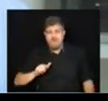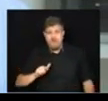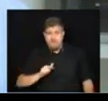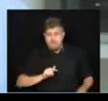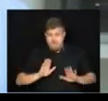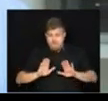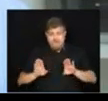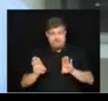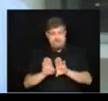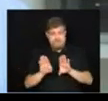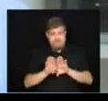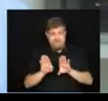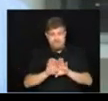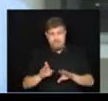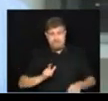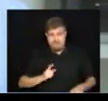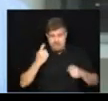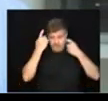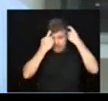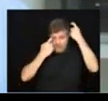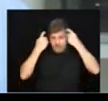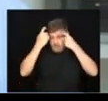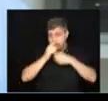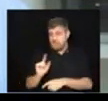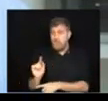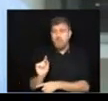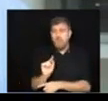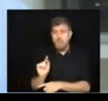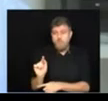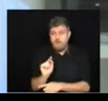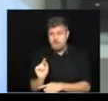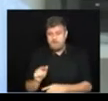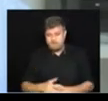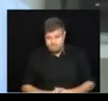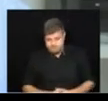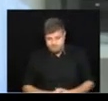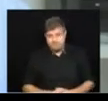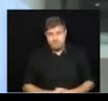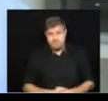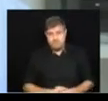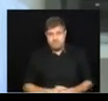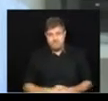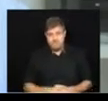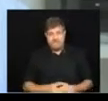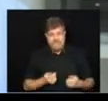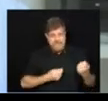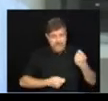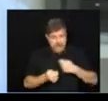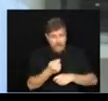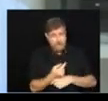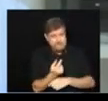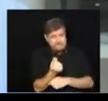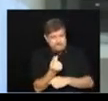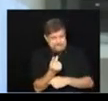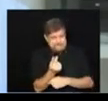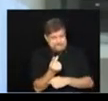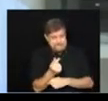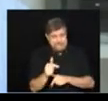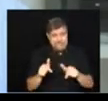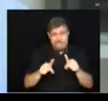o que também é muito preocupante é que, com a questão socioeconômica do